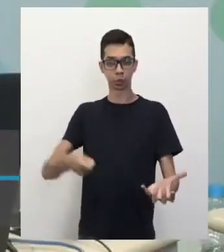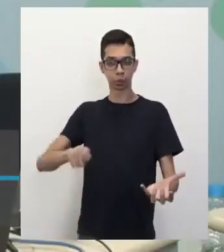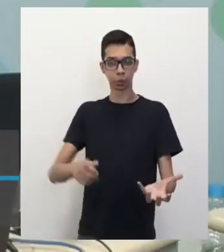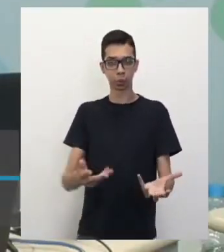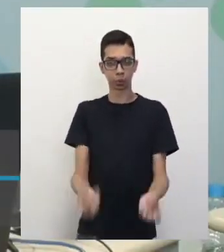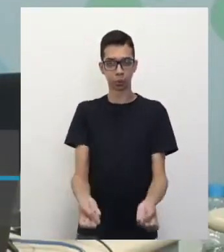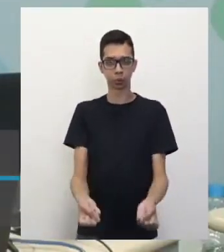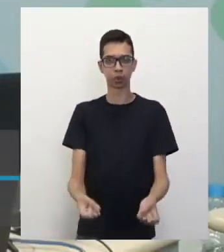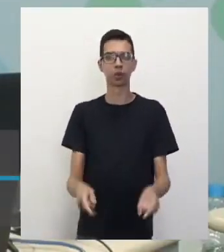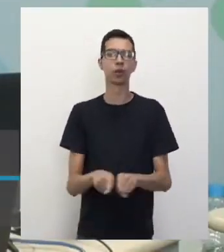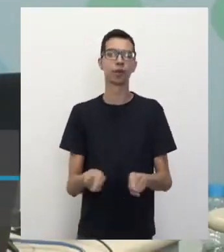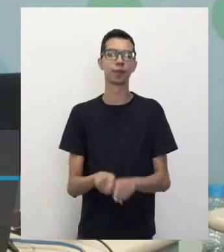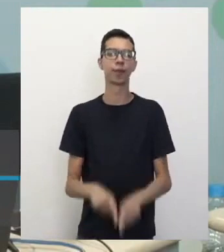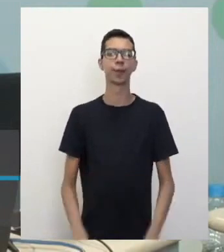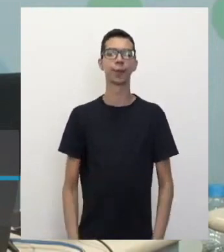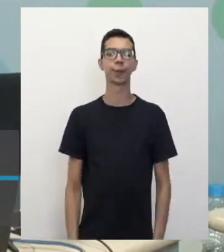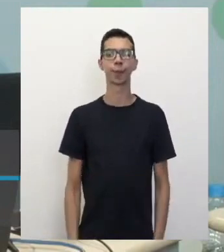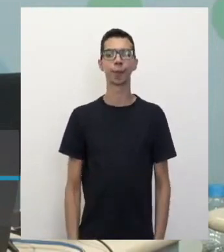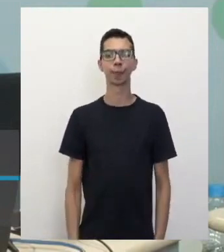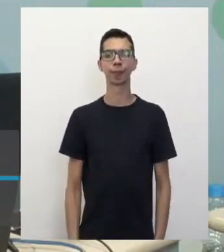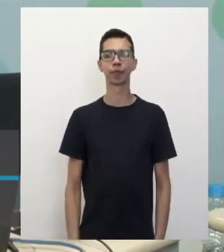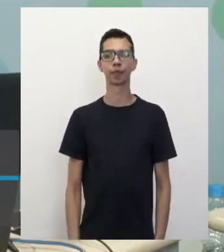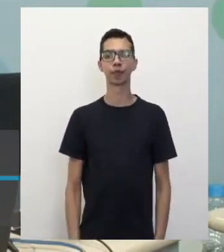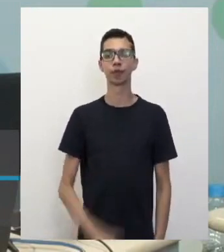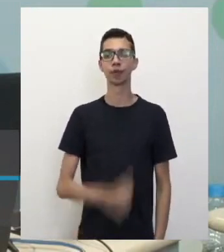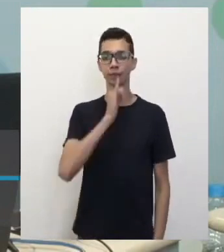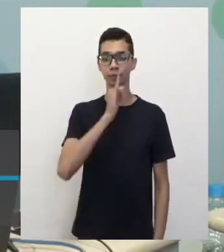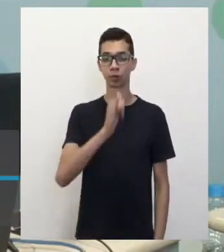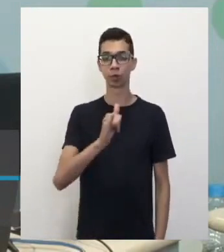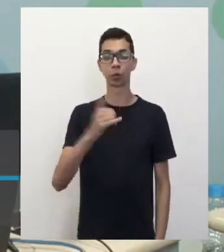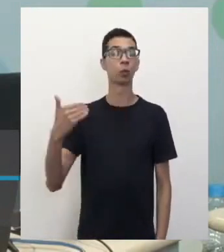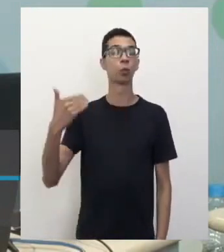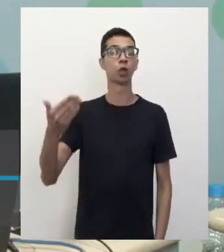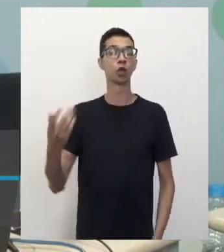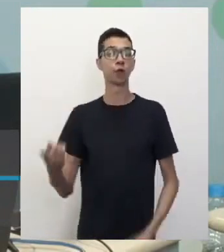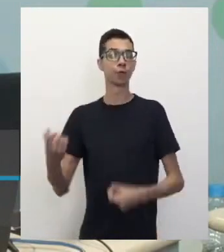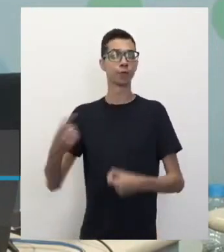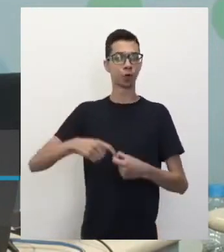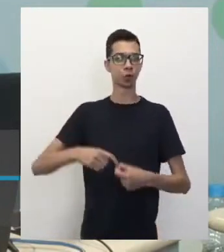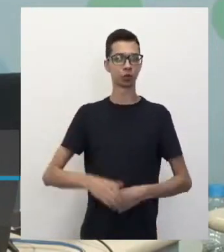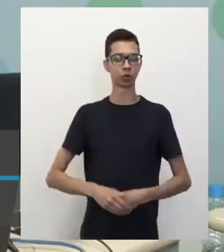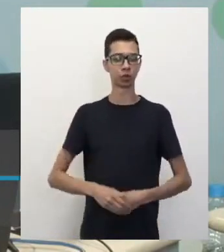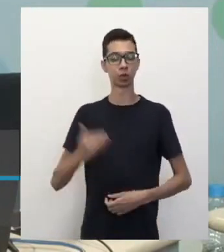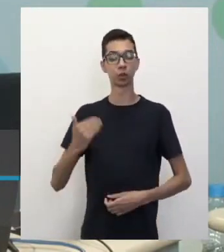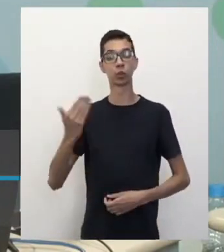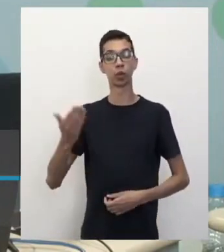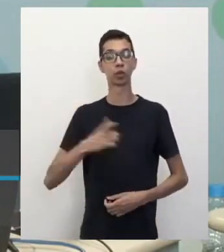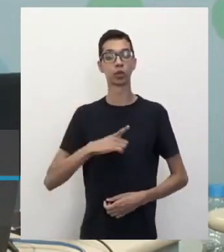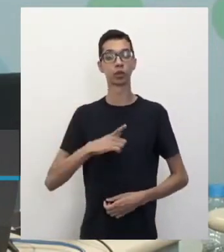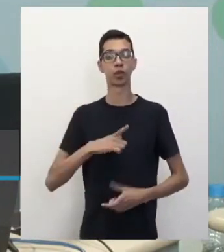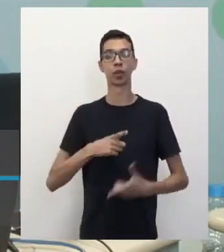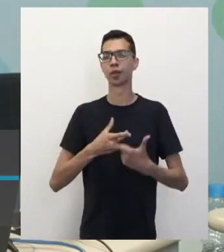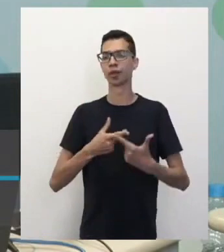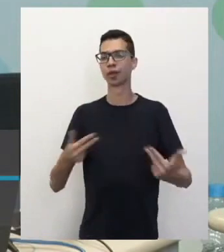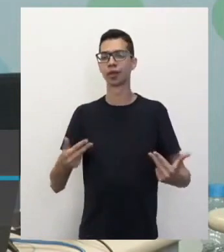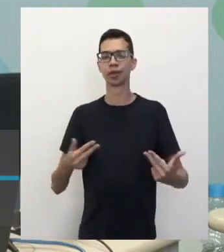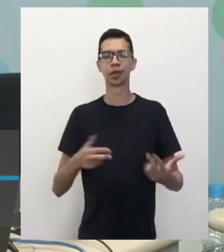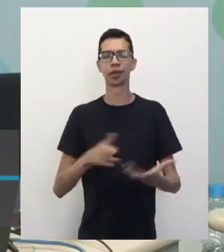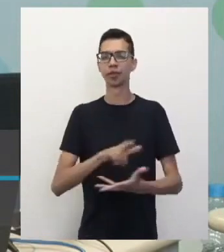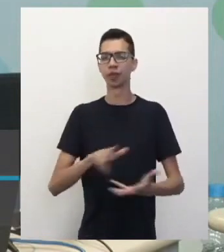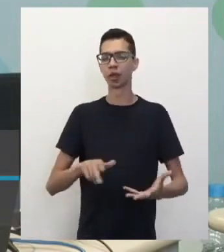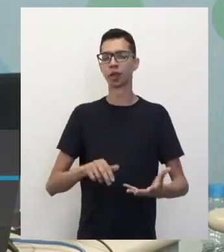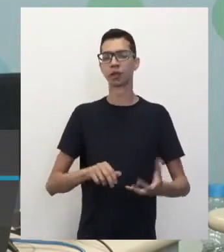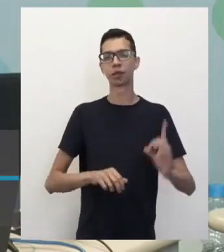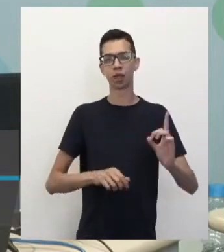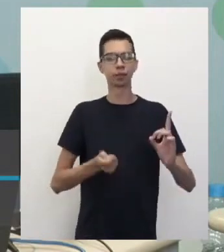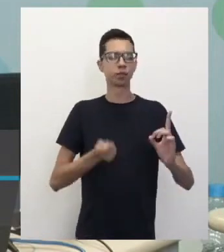A D foi que eles menos colocaram. Ele voltaria, né? Quando ele voltaria, quando desligar o forno, eles responderam pouco a D, mas é